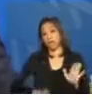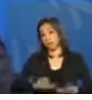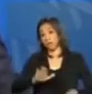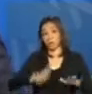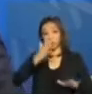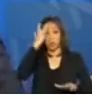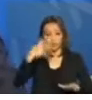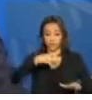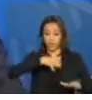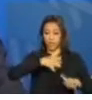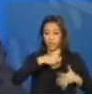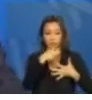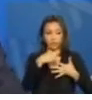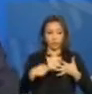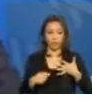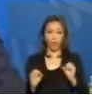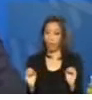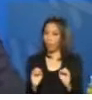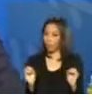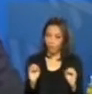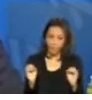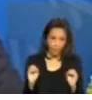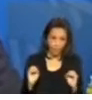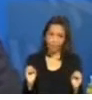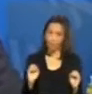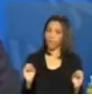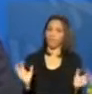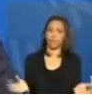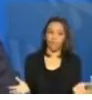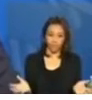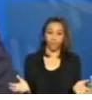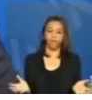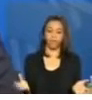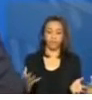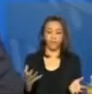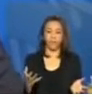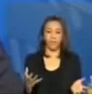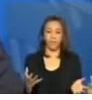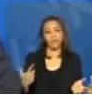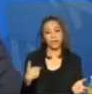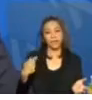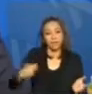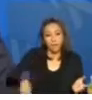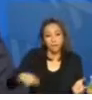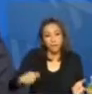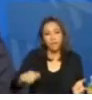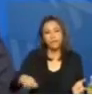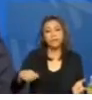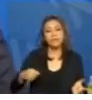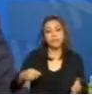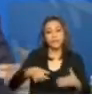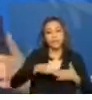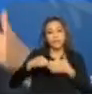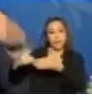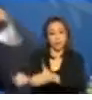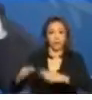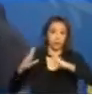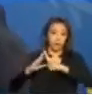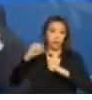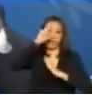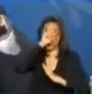sem sintomas, vamos dizer assim, significativos que necessitem de hospitalização, mas